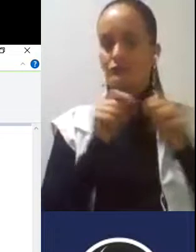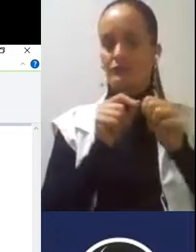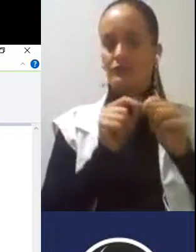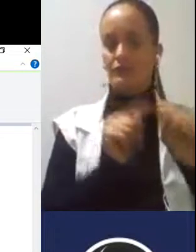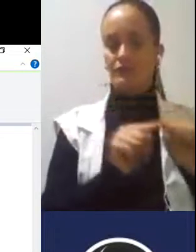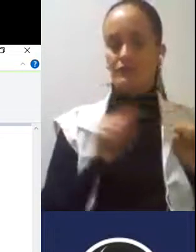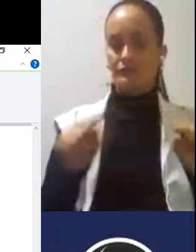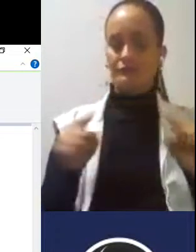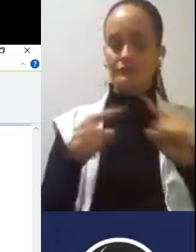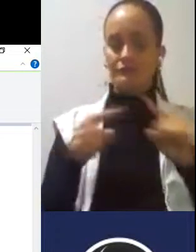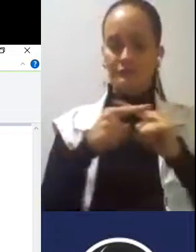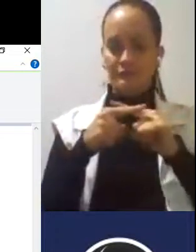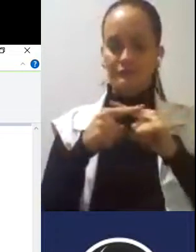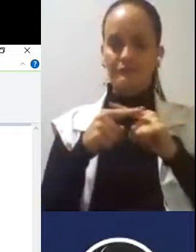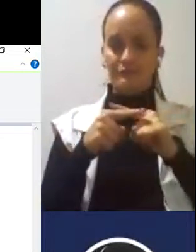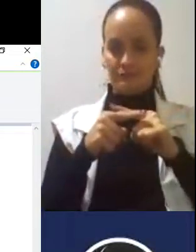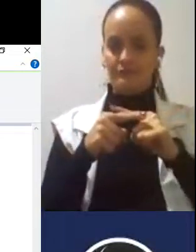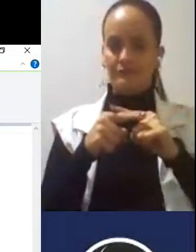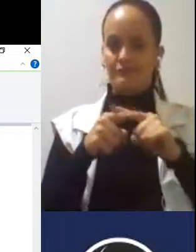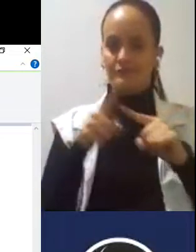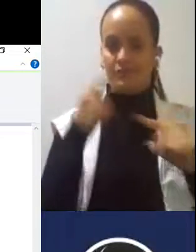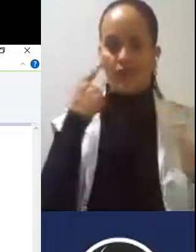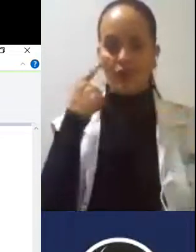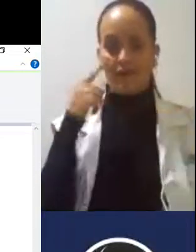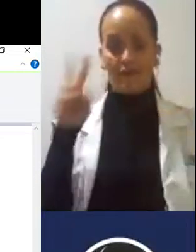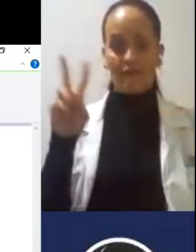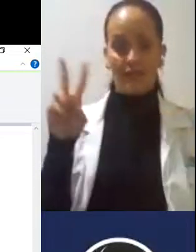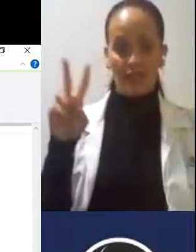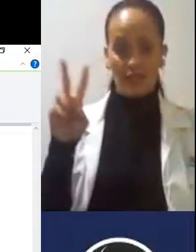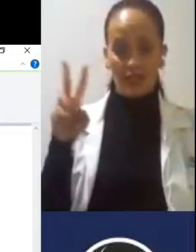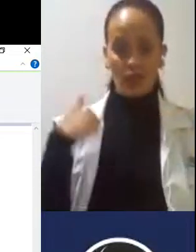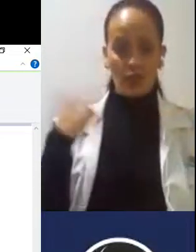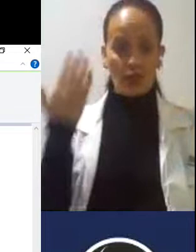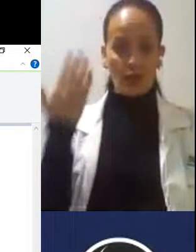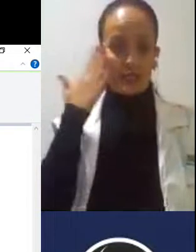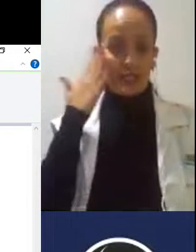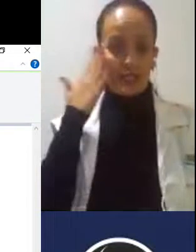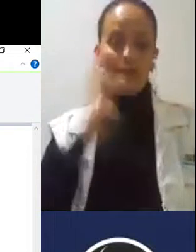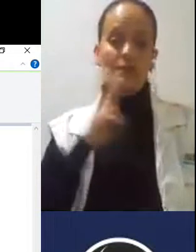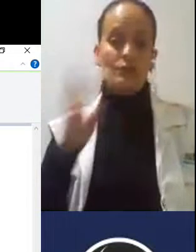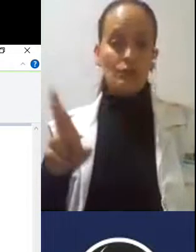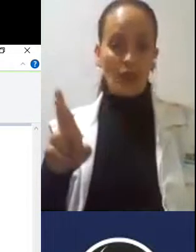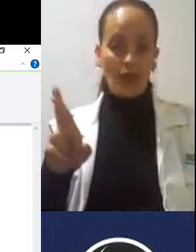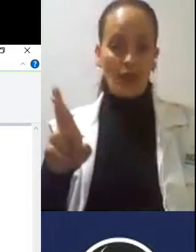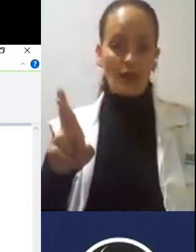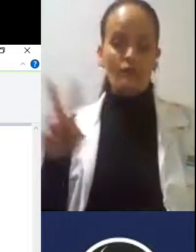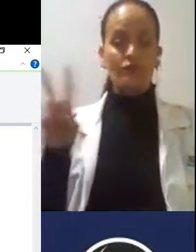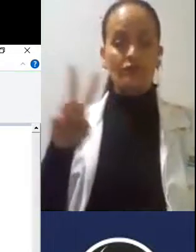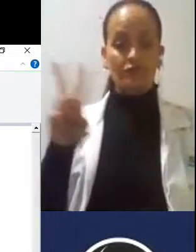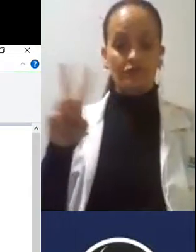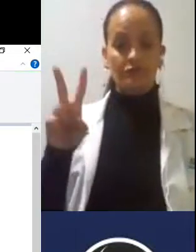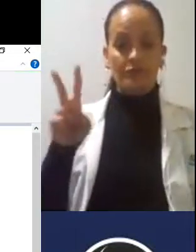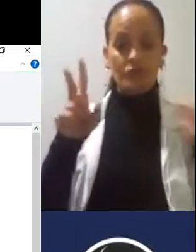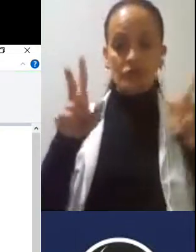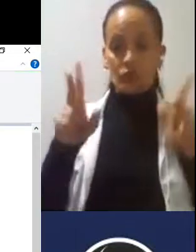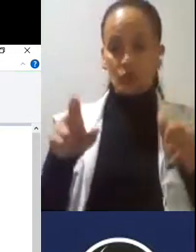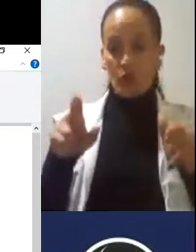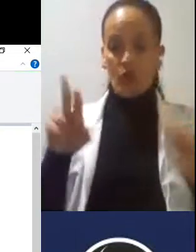ela é igual, né, ao quê? Ao produto da resistência vezes a corrente,